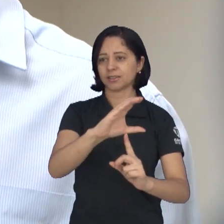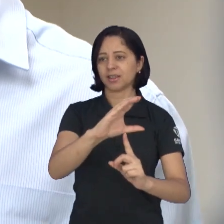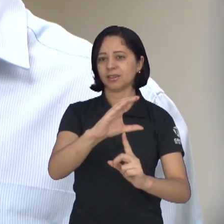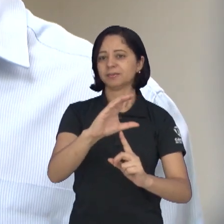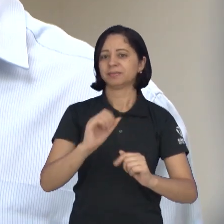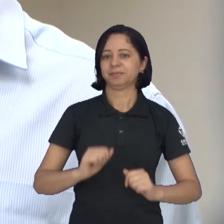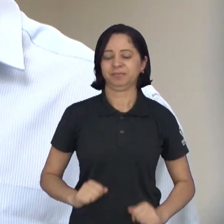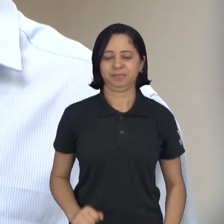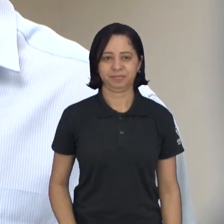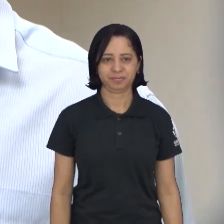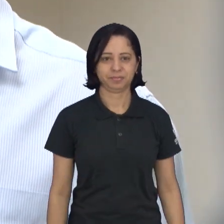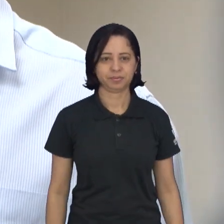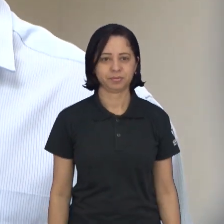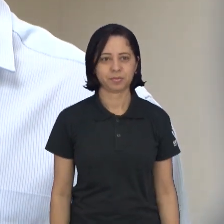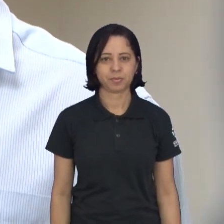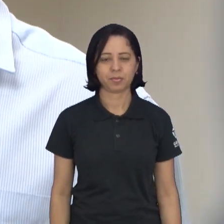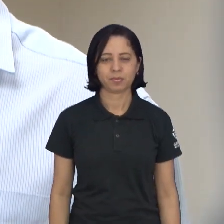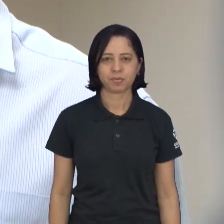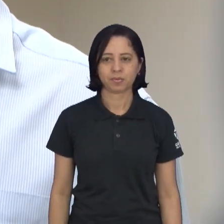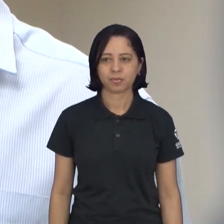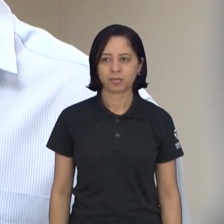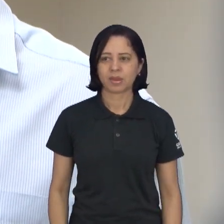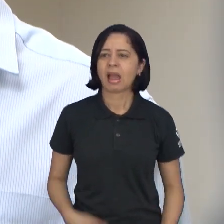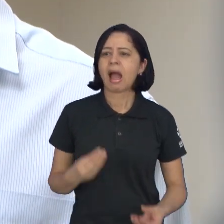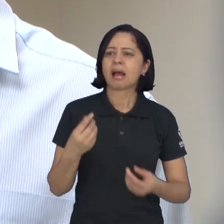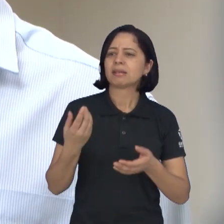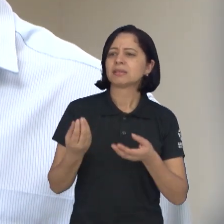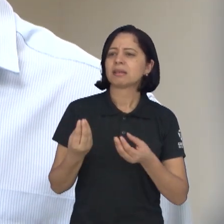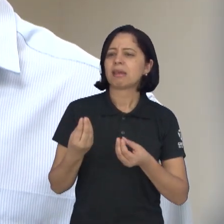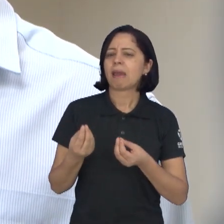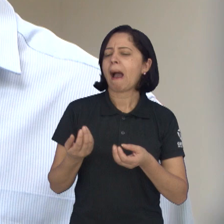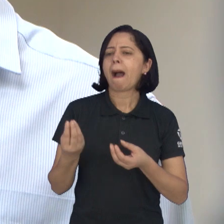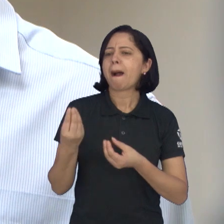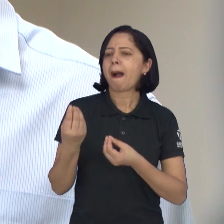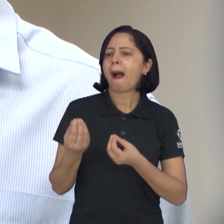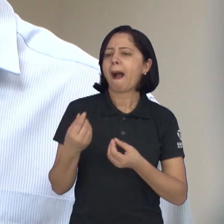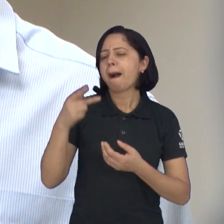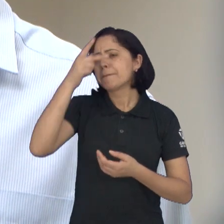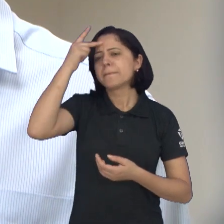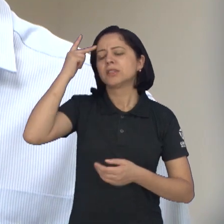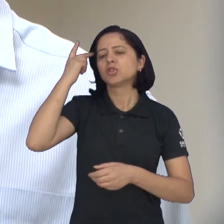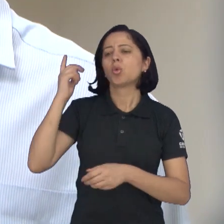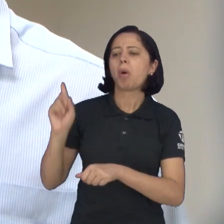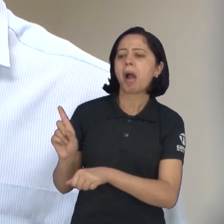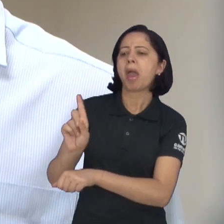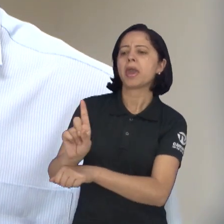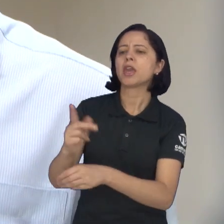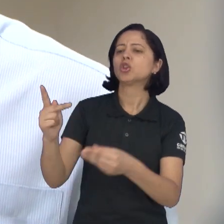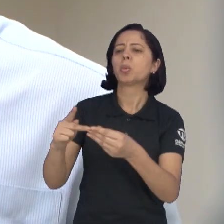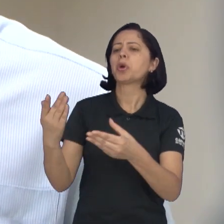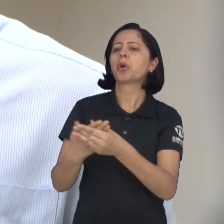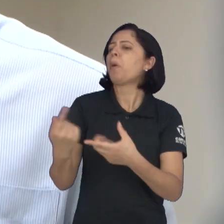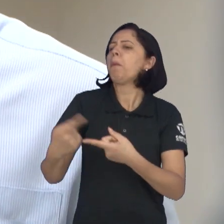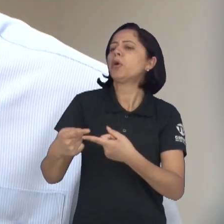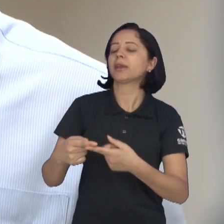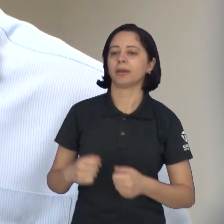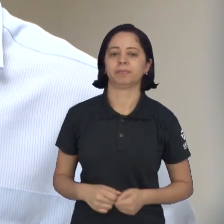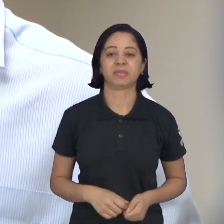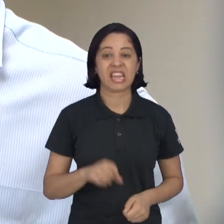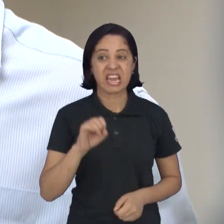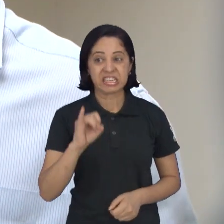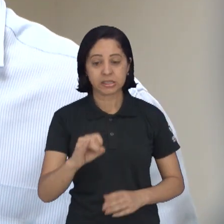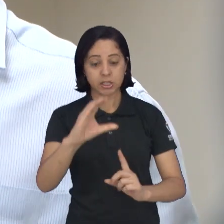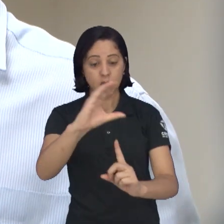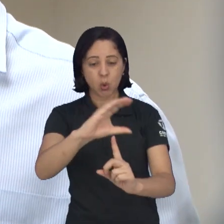fato. E quando que a pessoa deve contatar o órgão, né? E por que também? Assim, quando que ela deve procurar? Quando ela se sentir lesada,